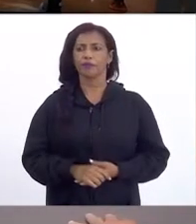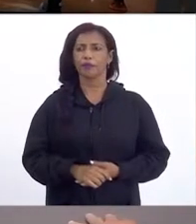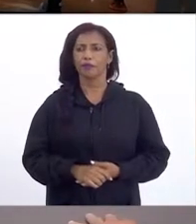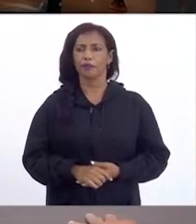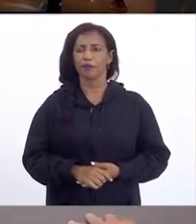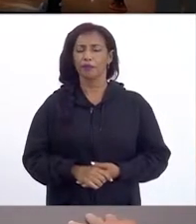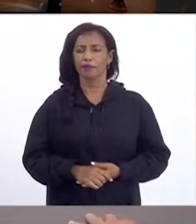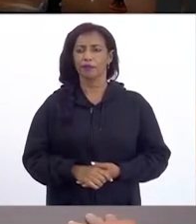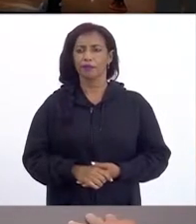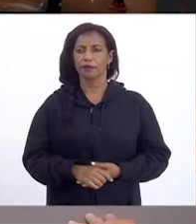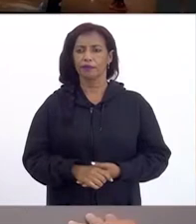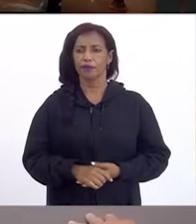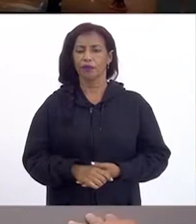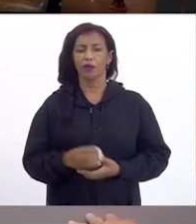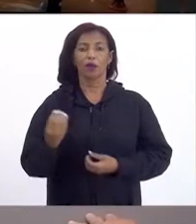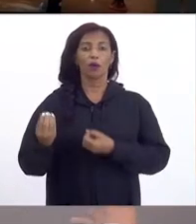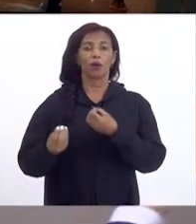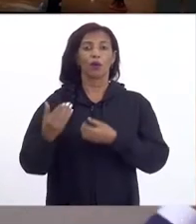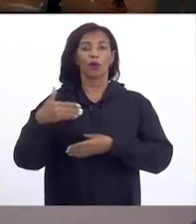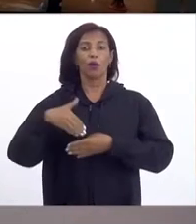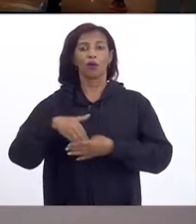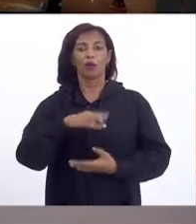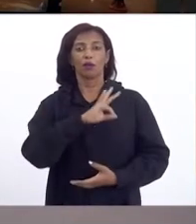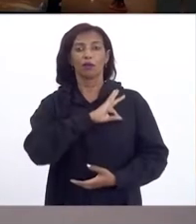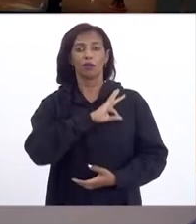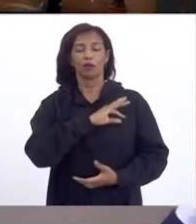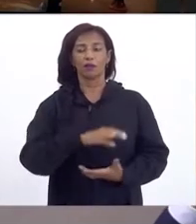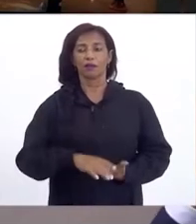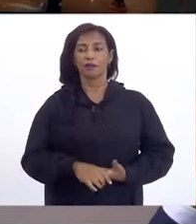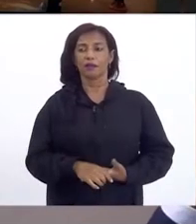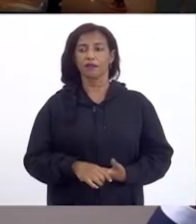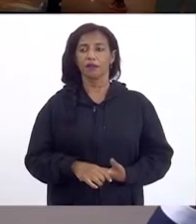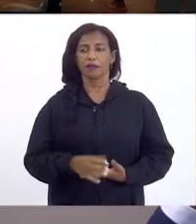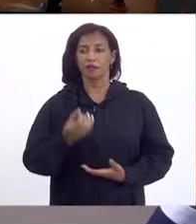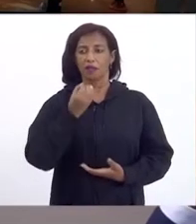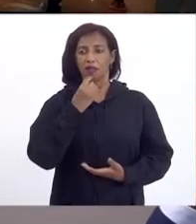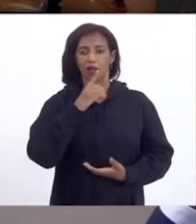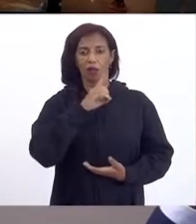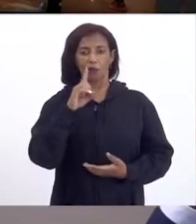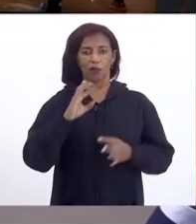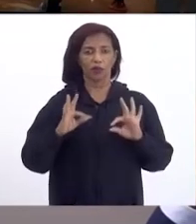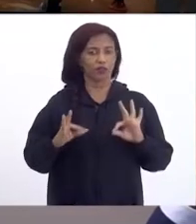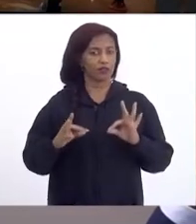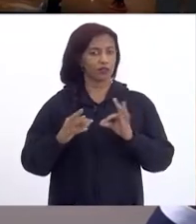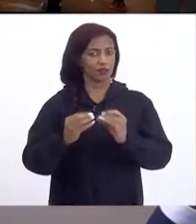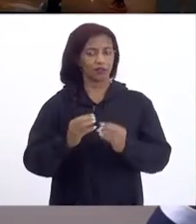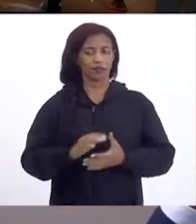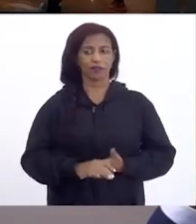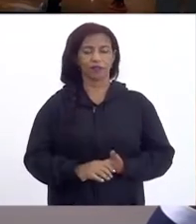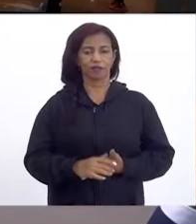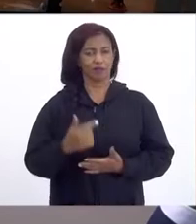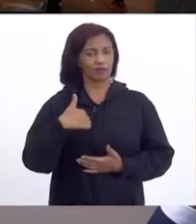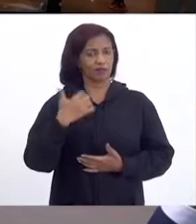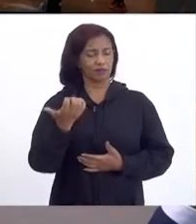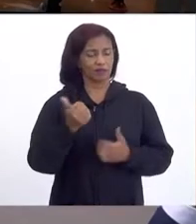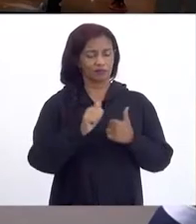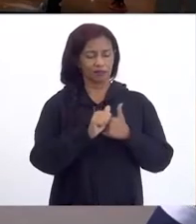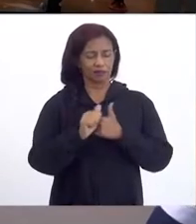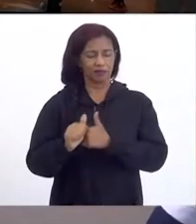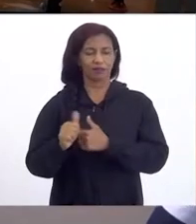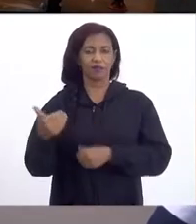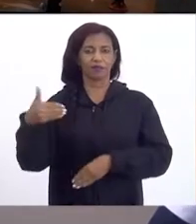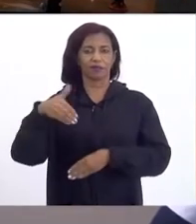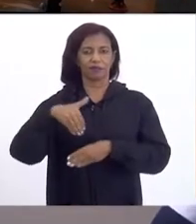Marcelo Cabeleireiro. Como vota a deputada Marta Rocha? Bom dia a todas e todos. Eu quero acompanhar o